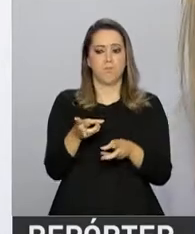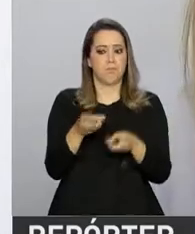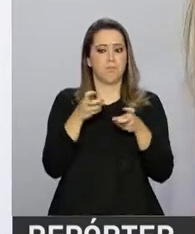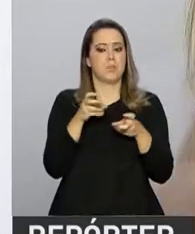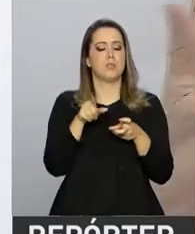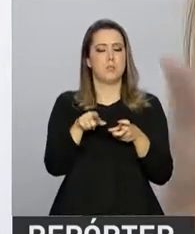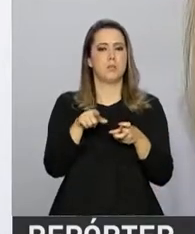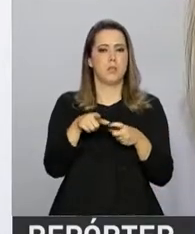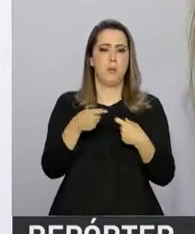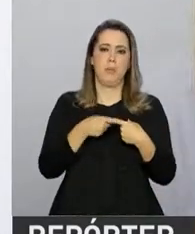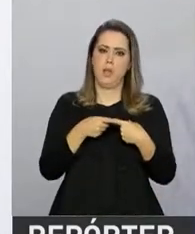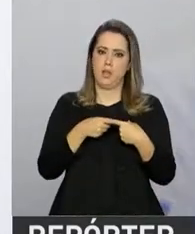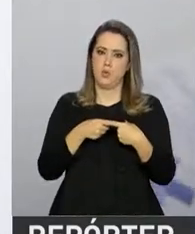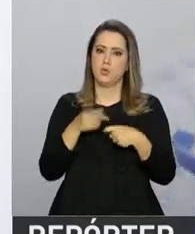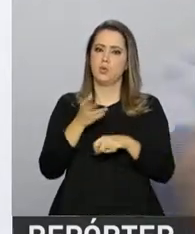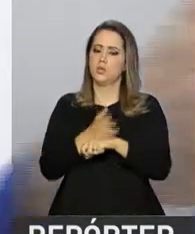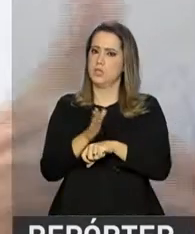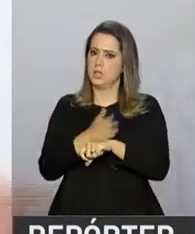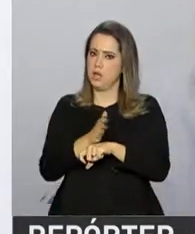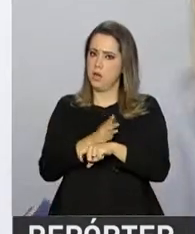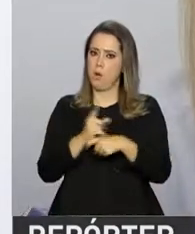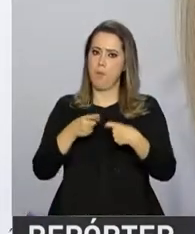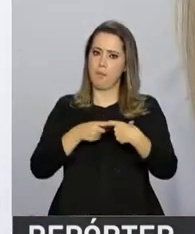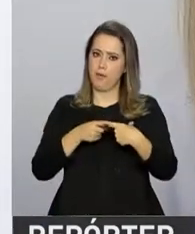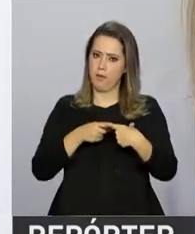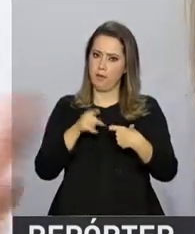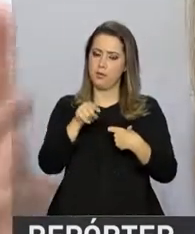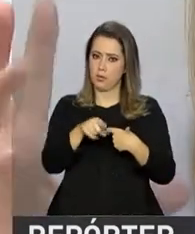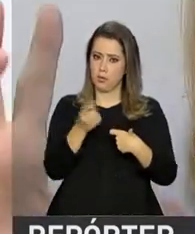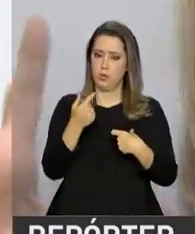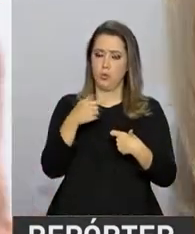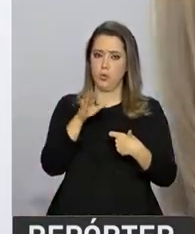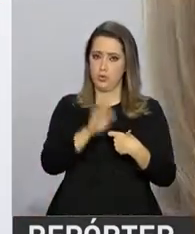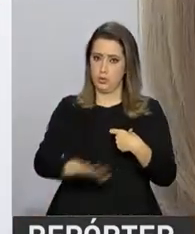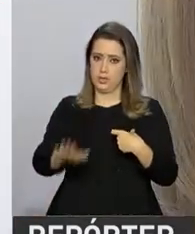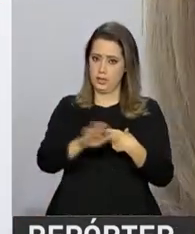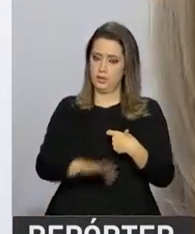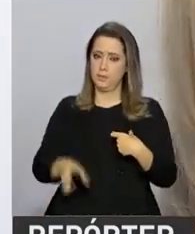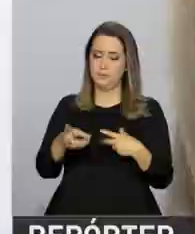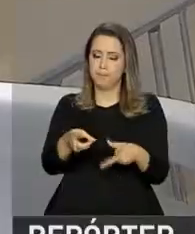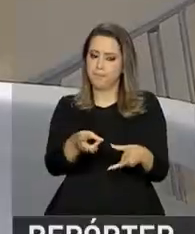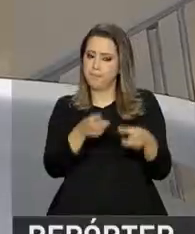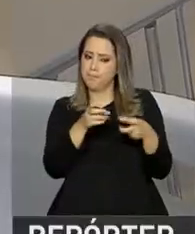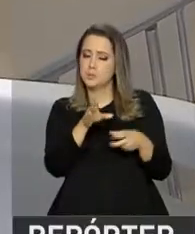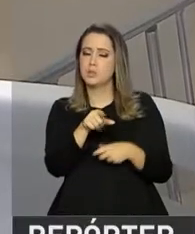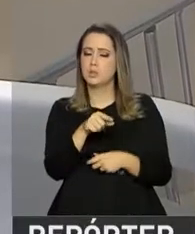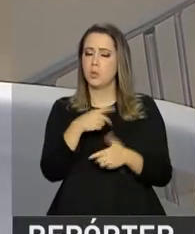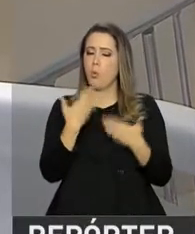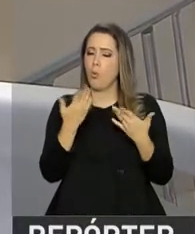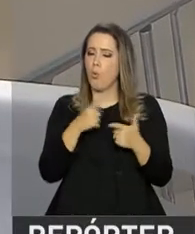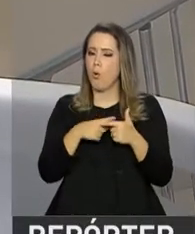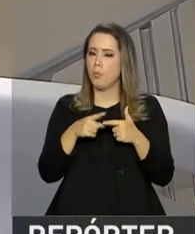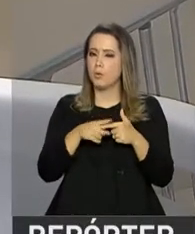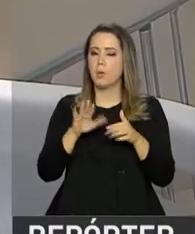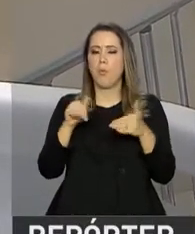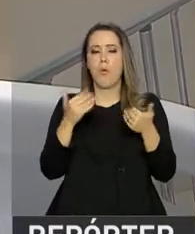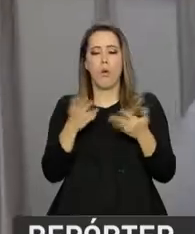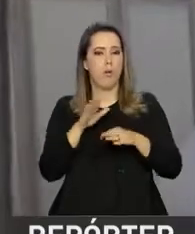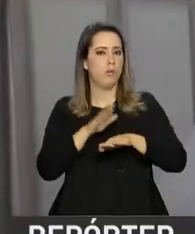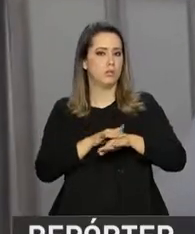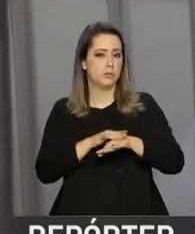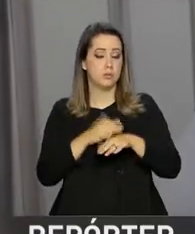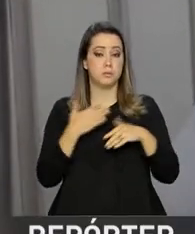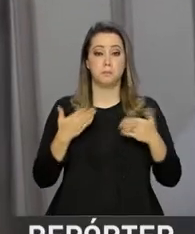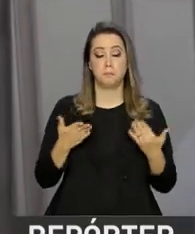muito de capacitar o pediatra geral para fazer esse diagnóstico diferencial, né? Para auxiliar no combate à doença,